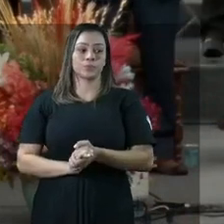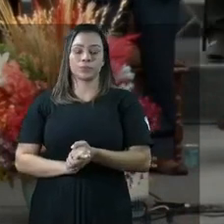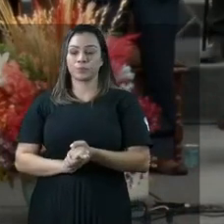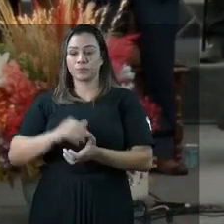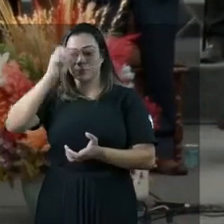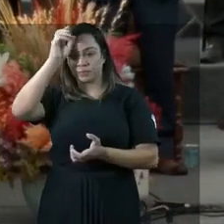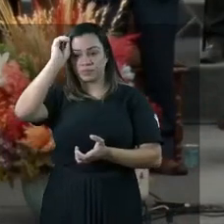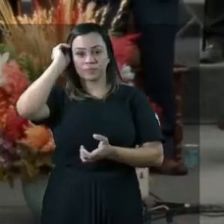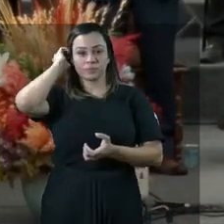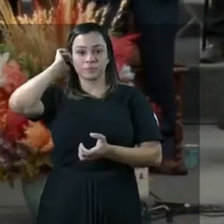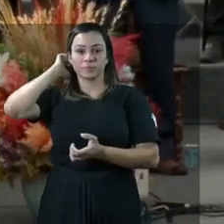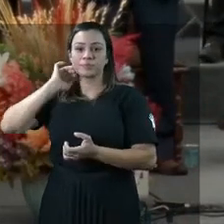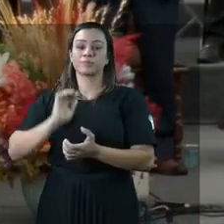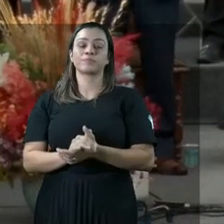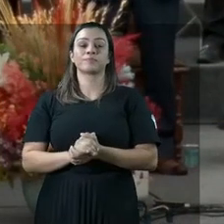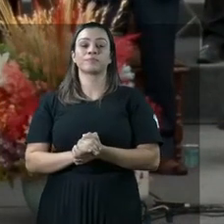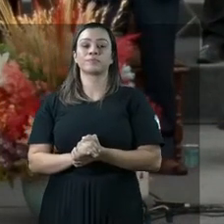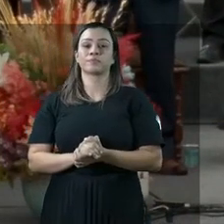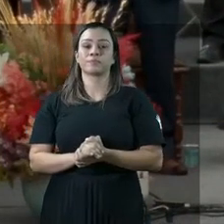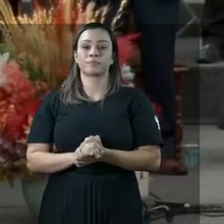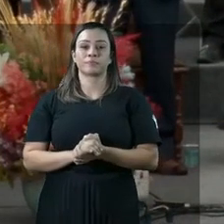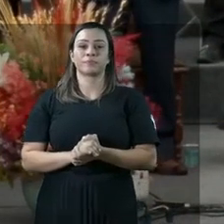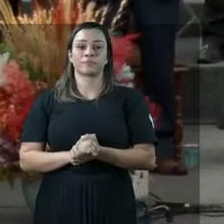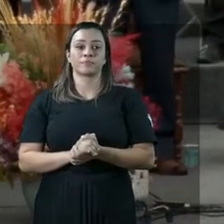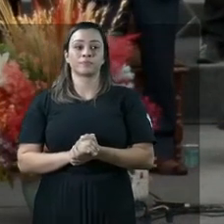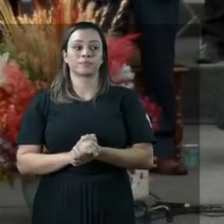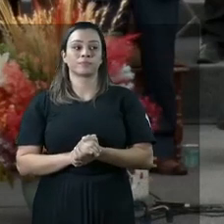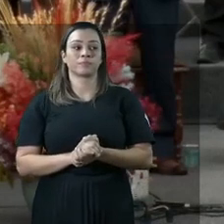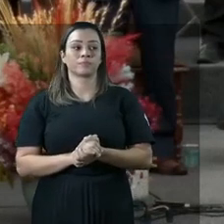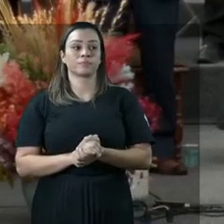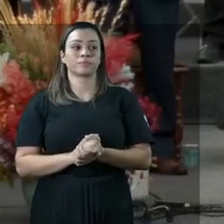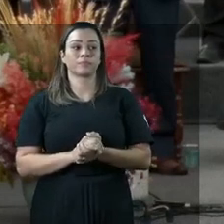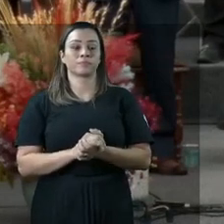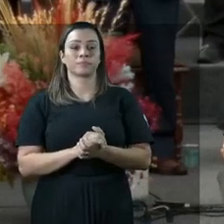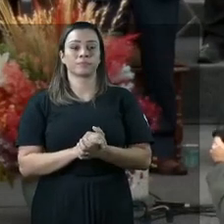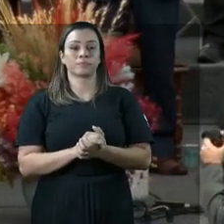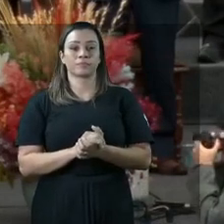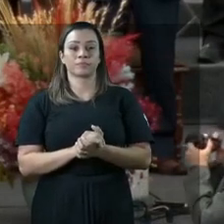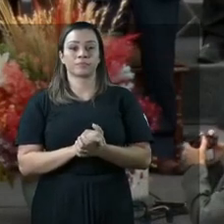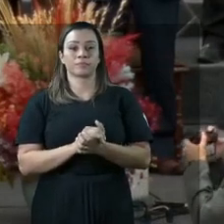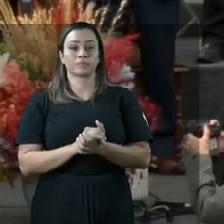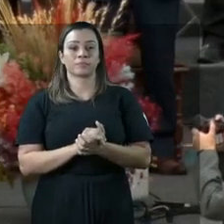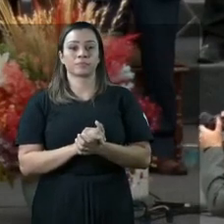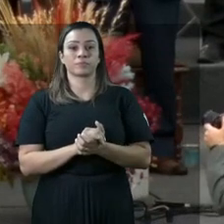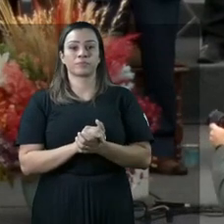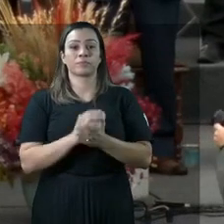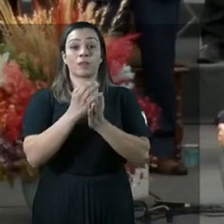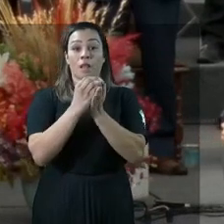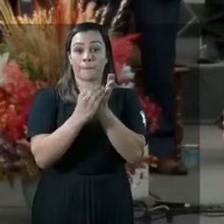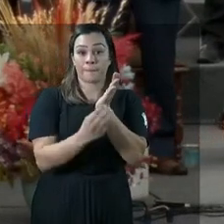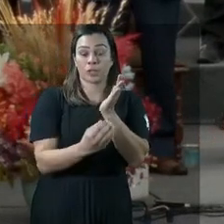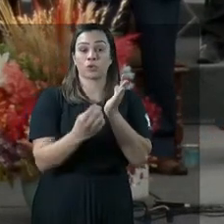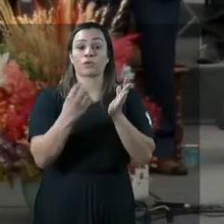E nós vamos fazer a leitura a partir do verso de número 7. À medida que você